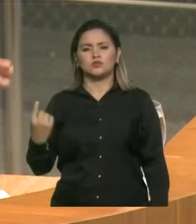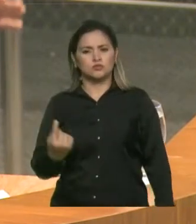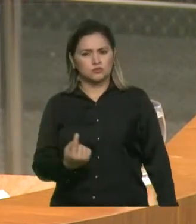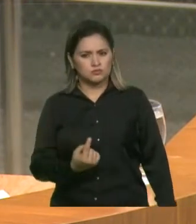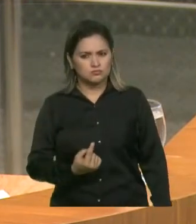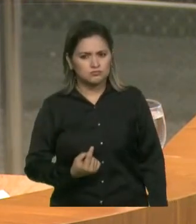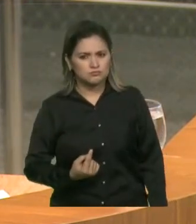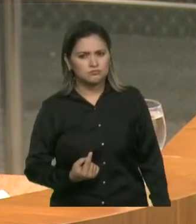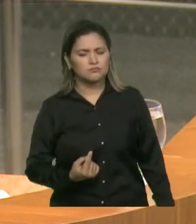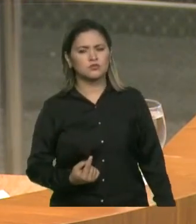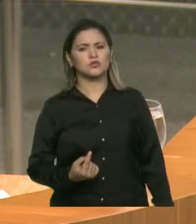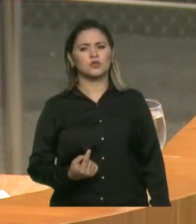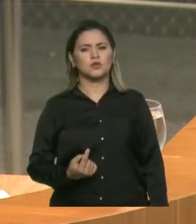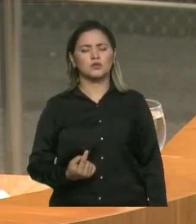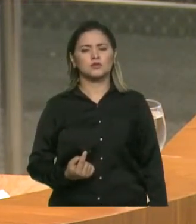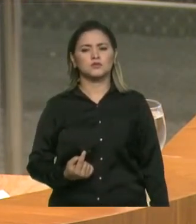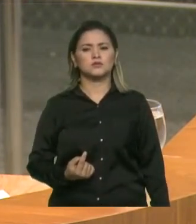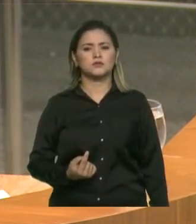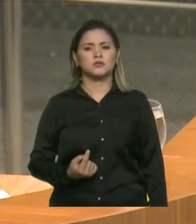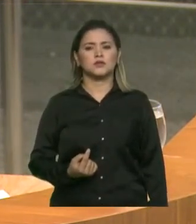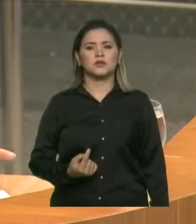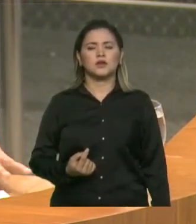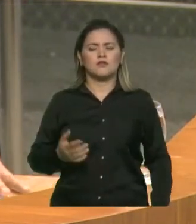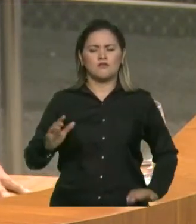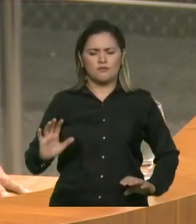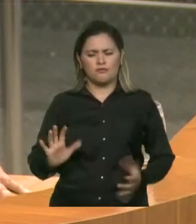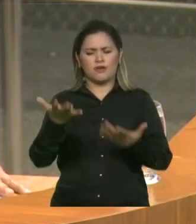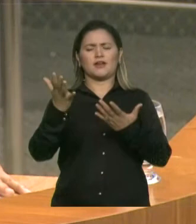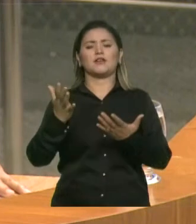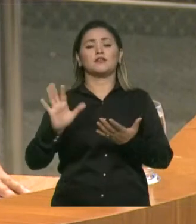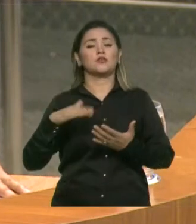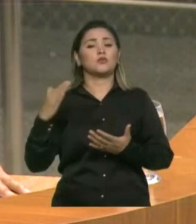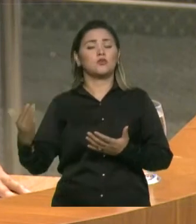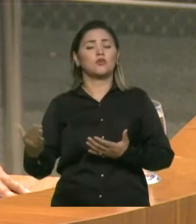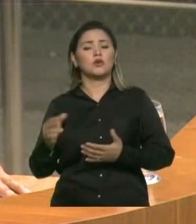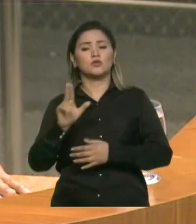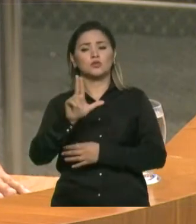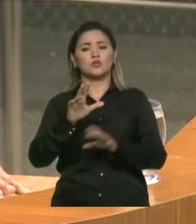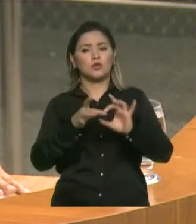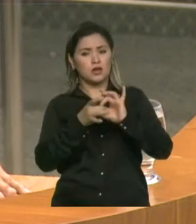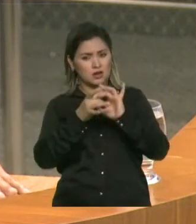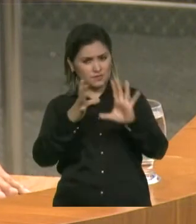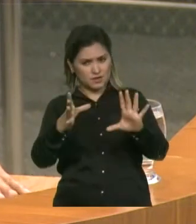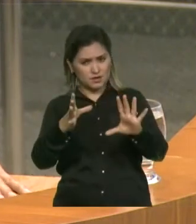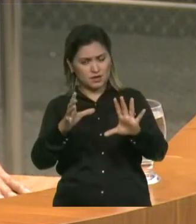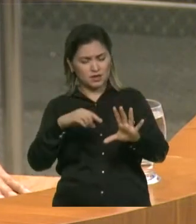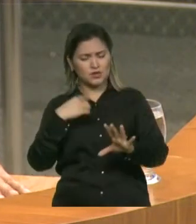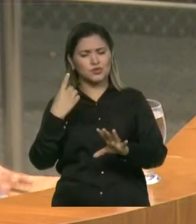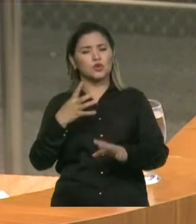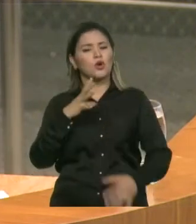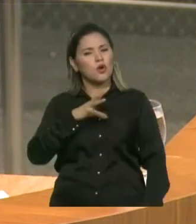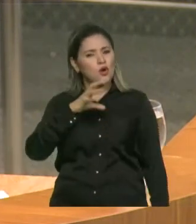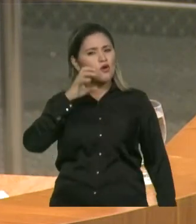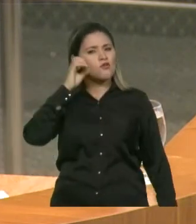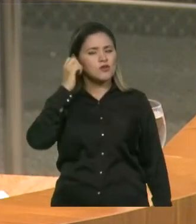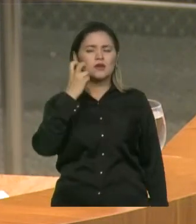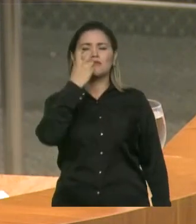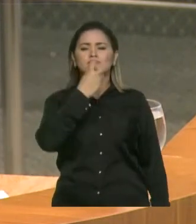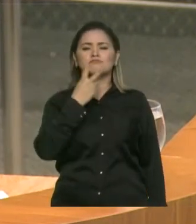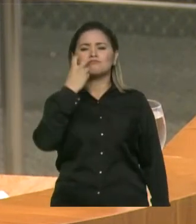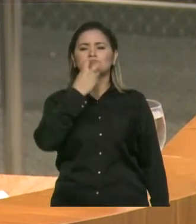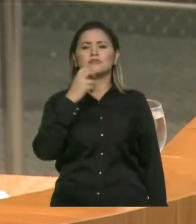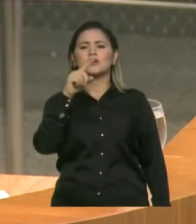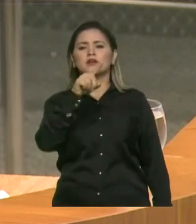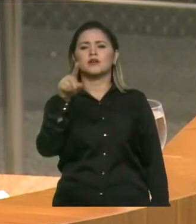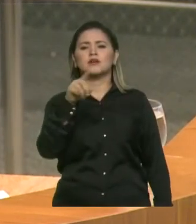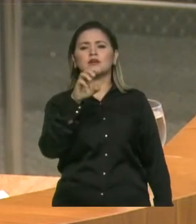ouvindo muito Zé Cabaleiro, que será homenageado hoje aqui. E aos procuradores, eu finalizo dizendo,